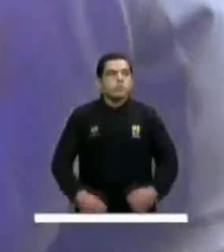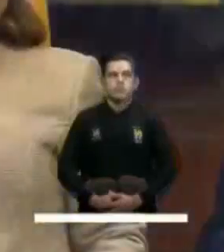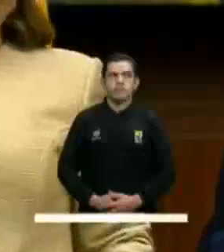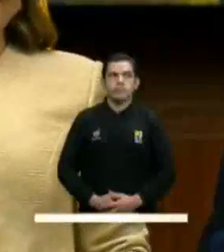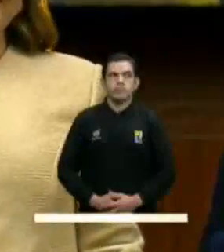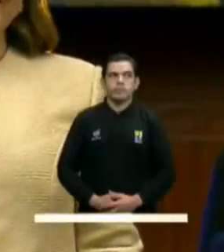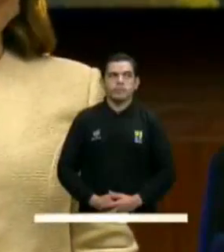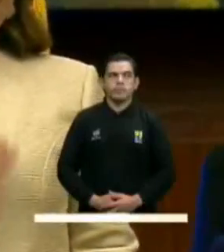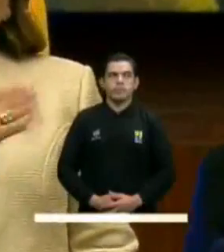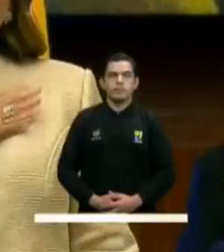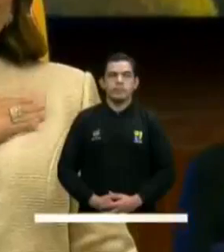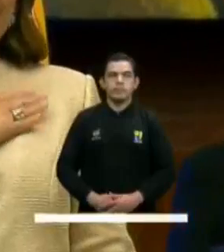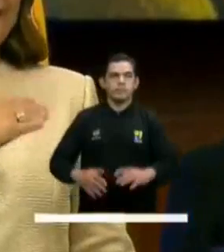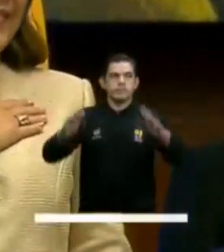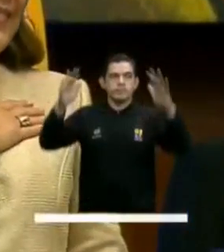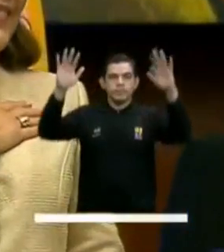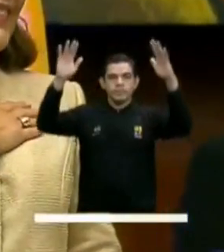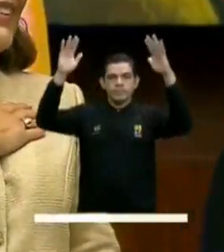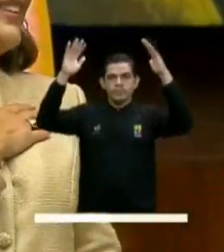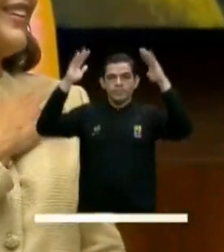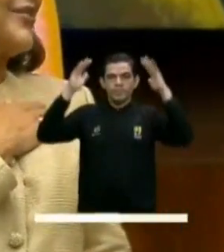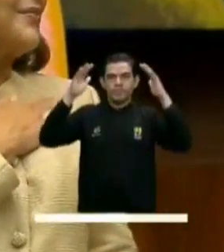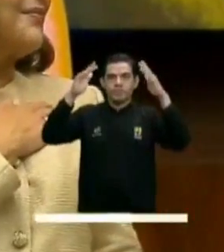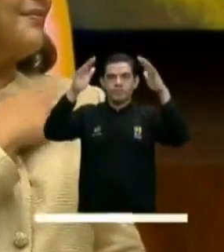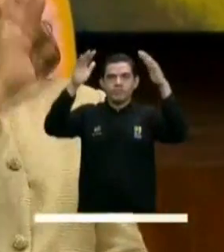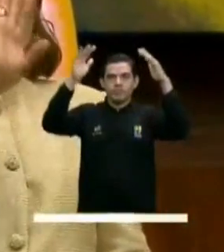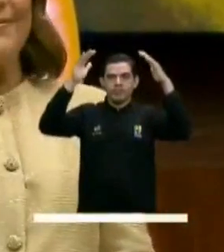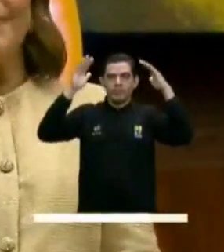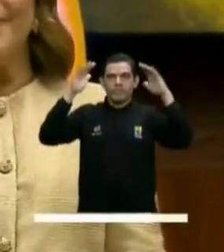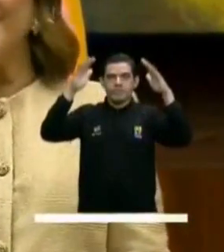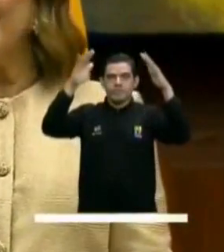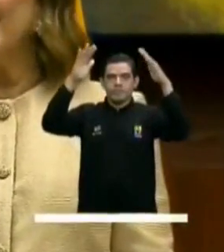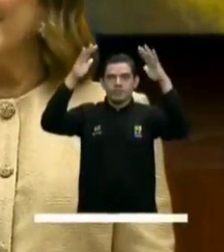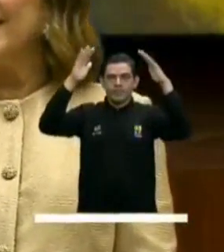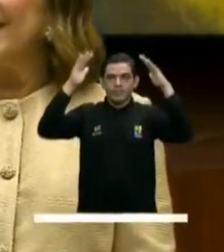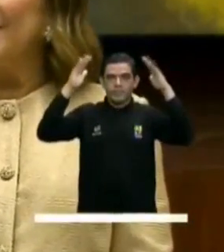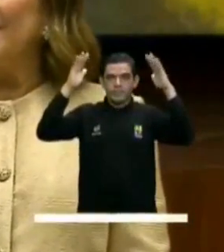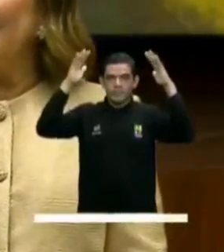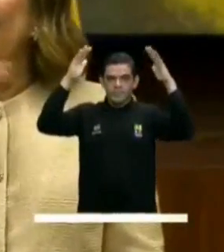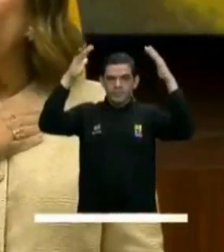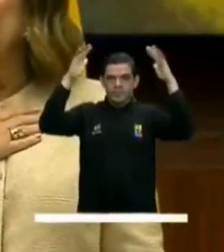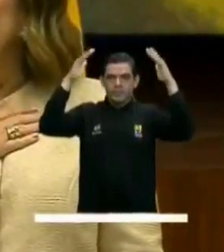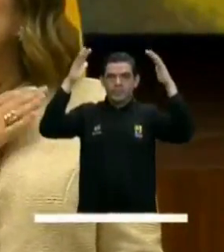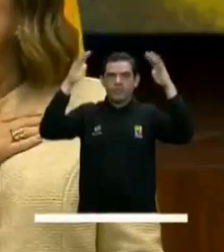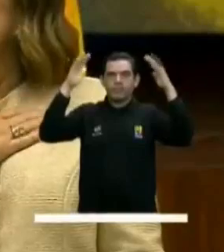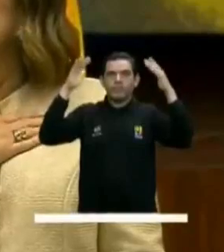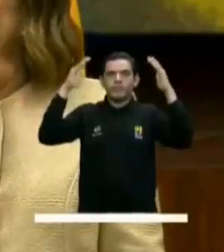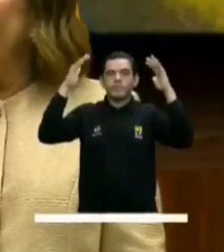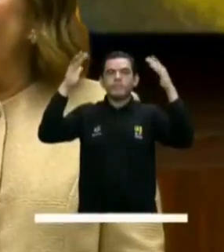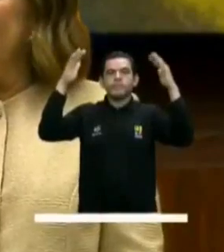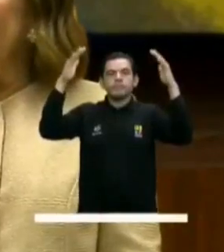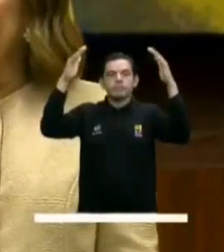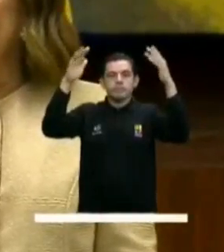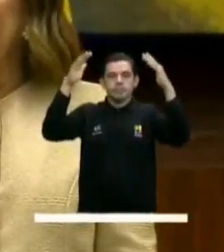prometeu que trabalhar a pelos setores mais vulneráveis da sociedade e comentou que em seu governo começa o